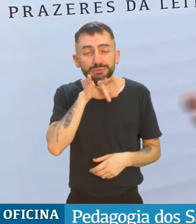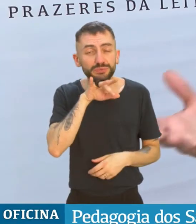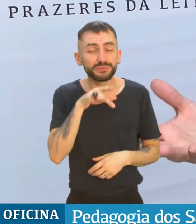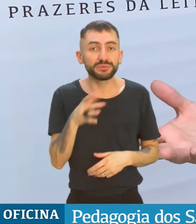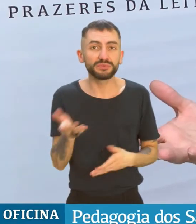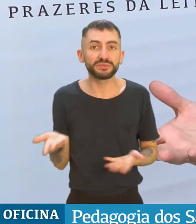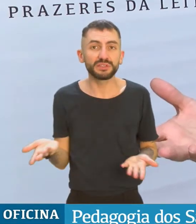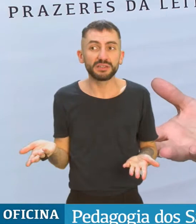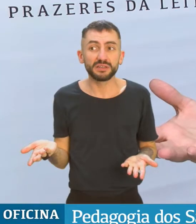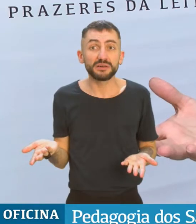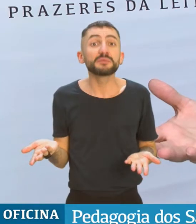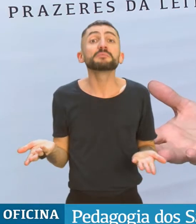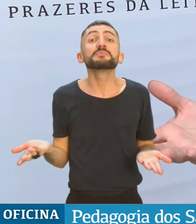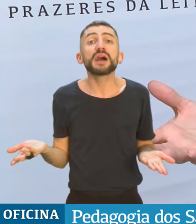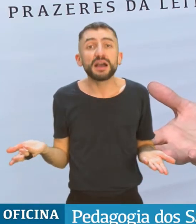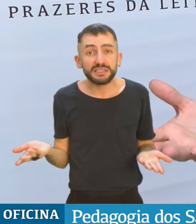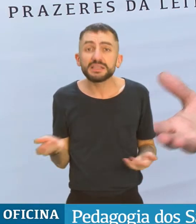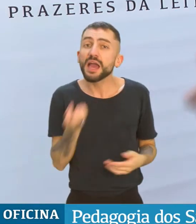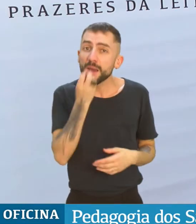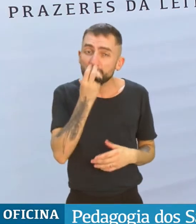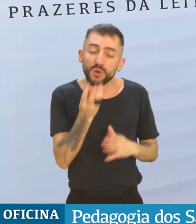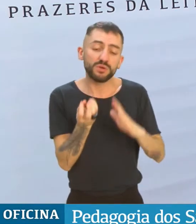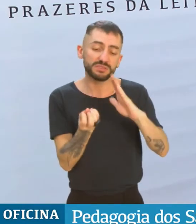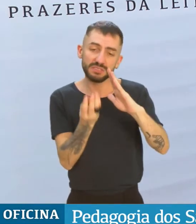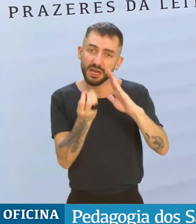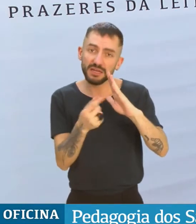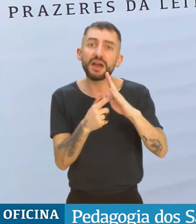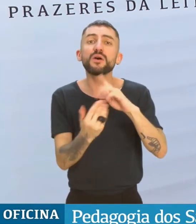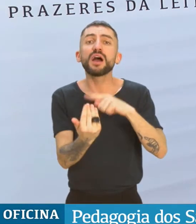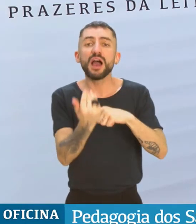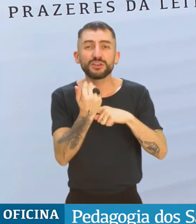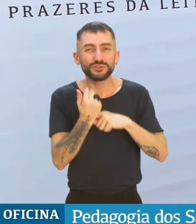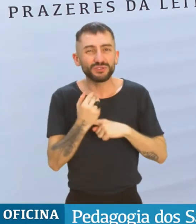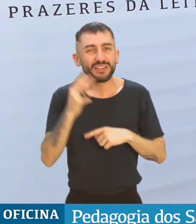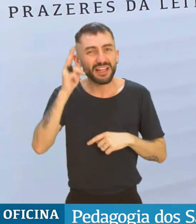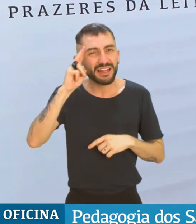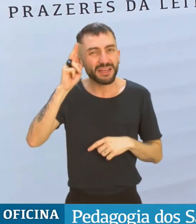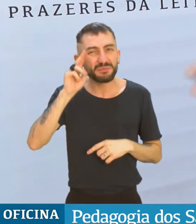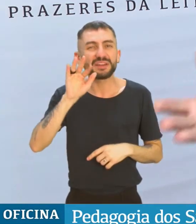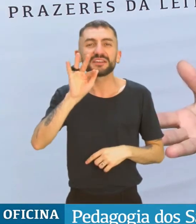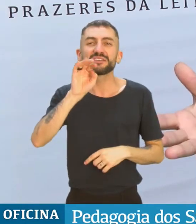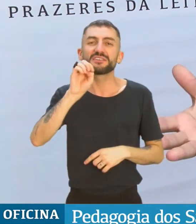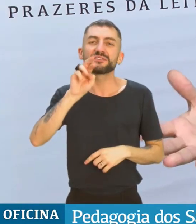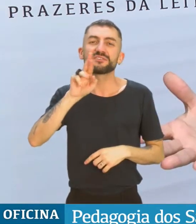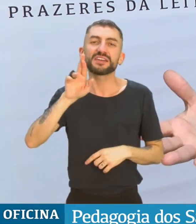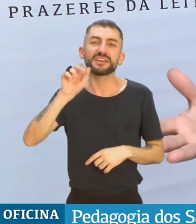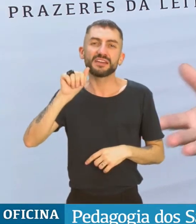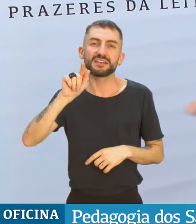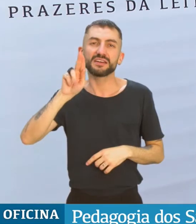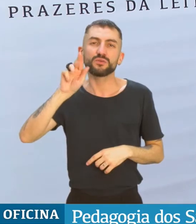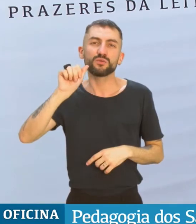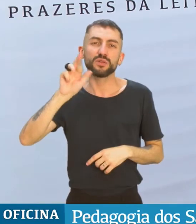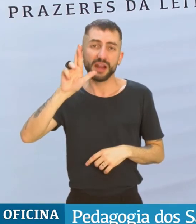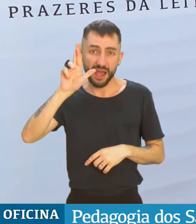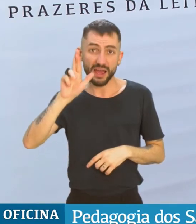a gente precisa quebrar porque a gente precisa respirar, né? Como disse o Ferreira Goulart, a arte existe porque a vida não basta. E não basta